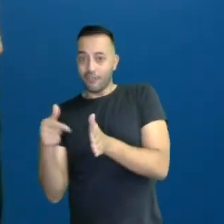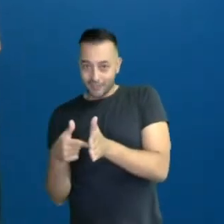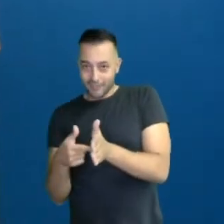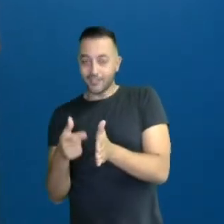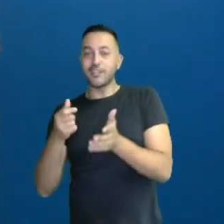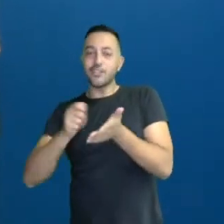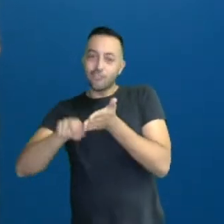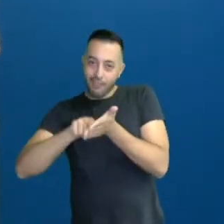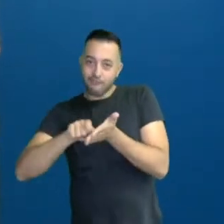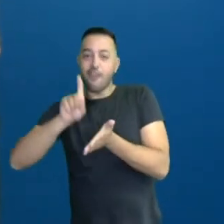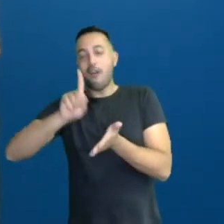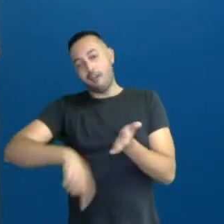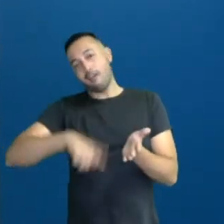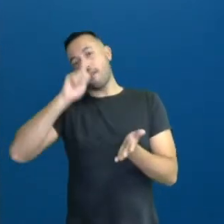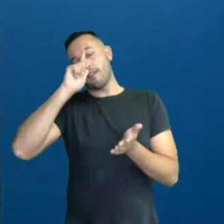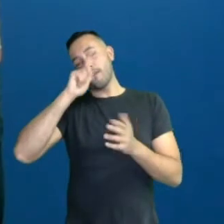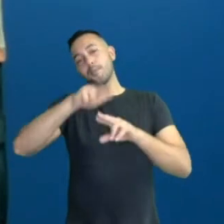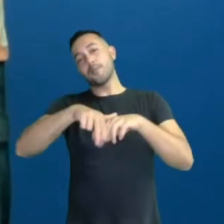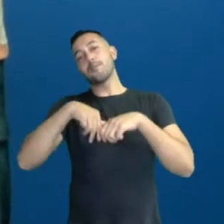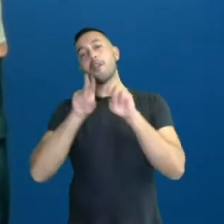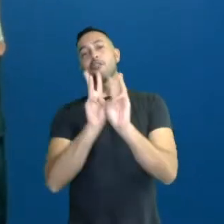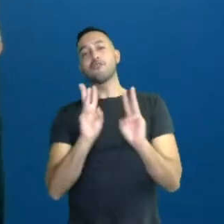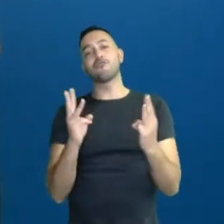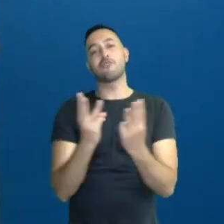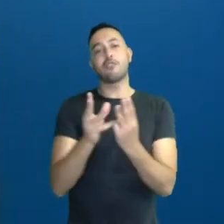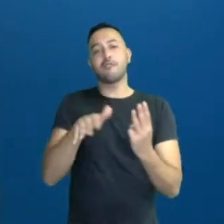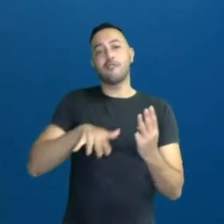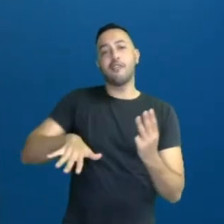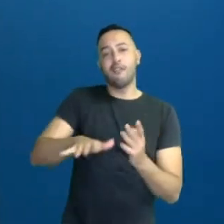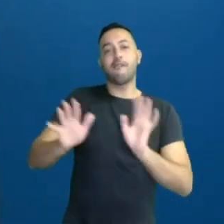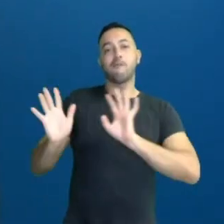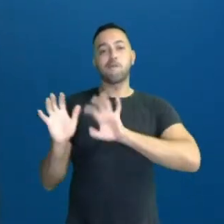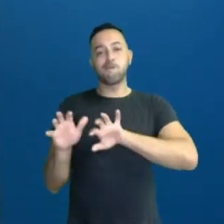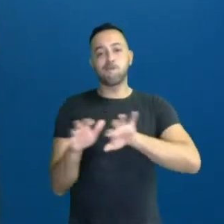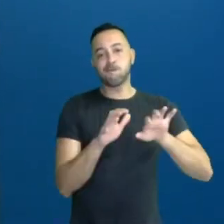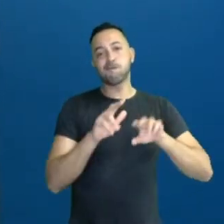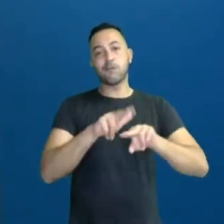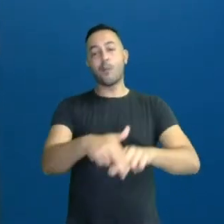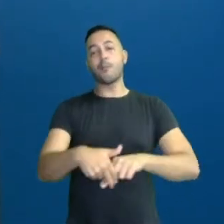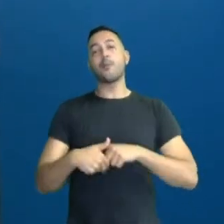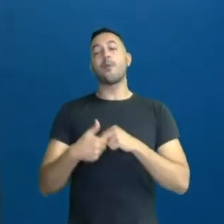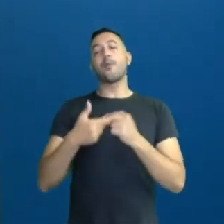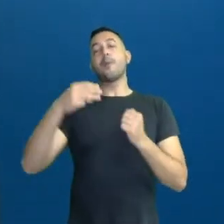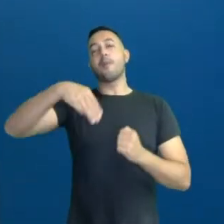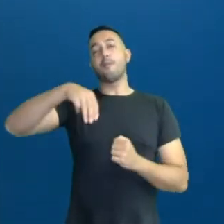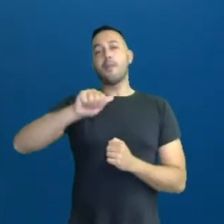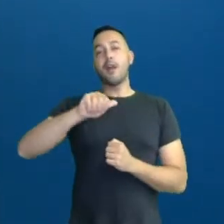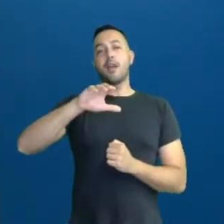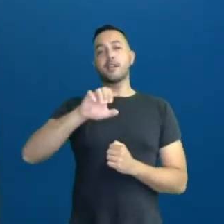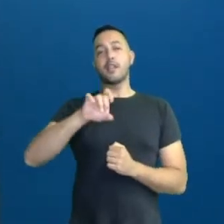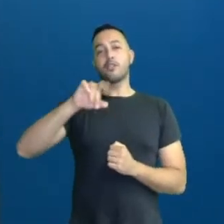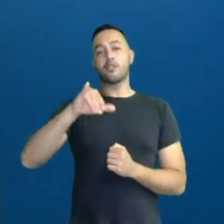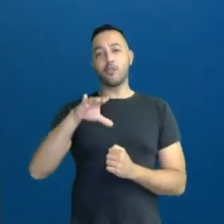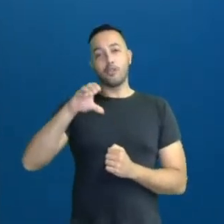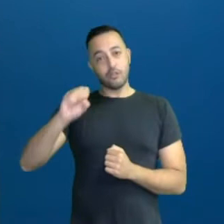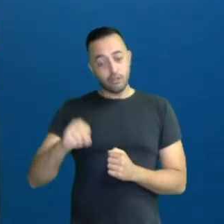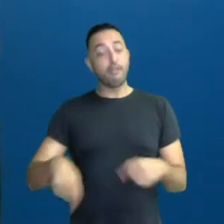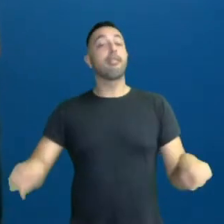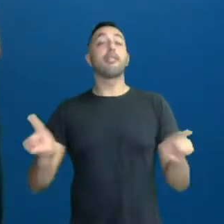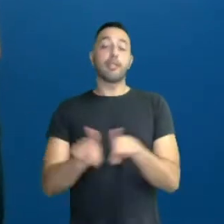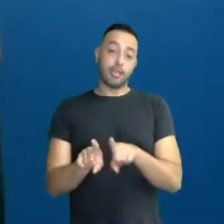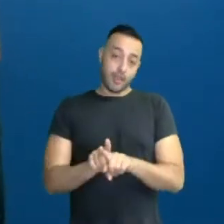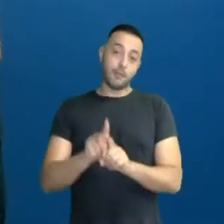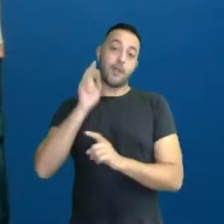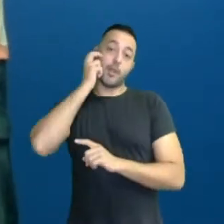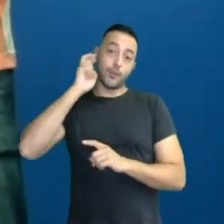região de Jerusalém teve uma influência muito grande por parte dos macedônicos e, consequentemente,